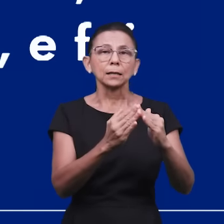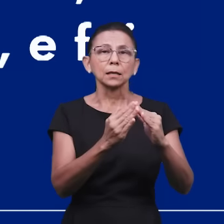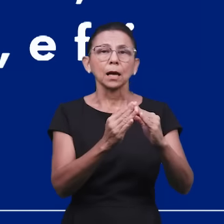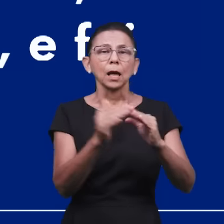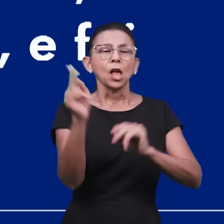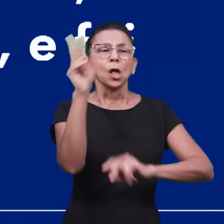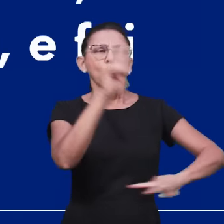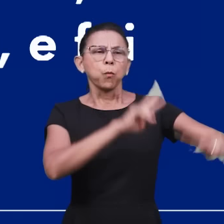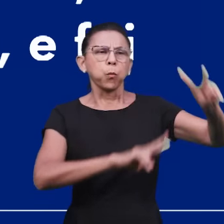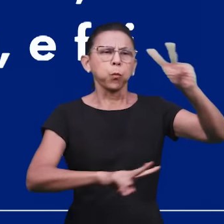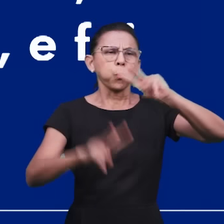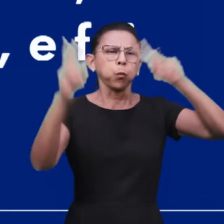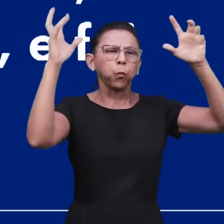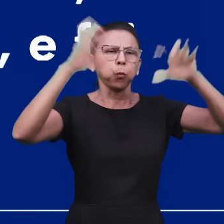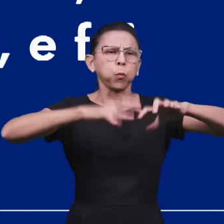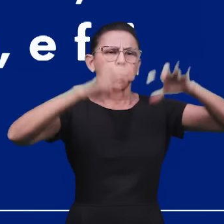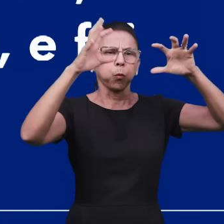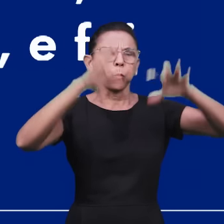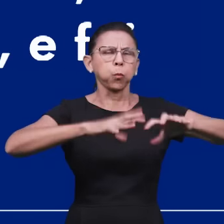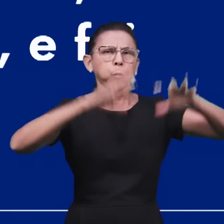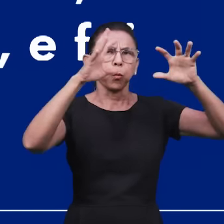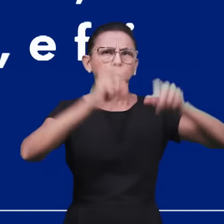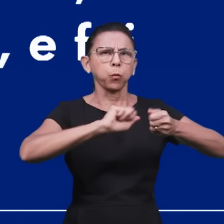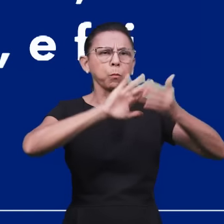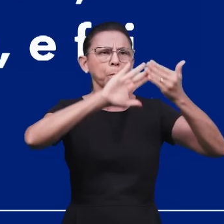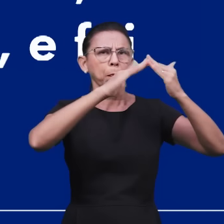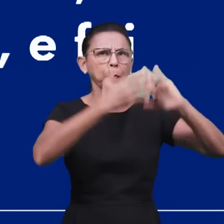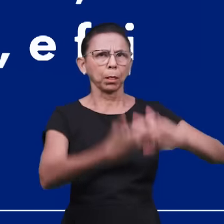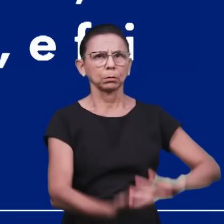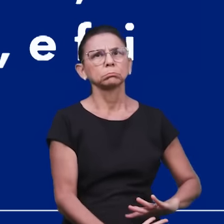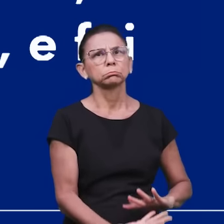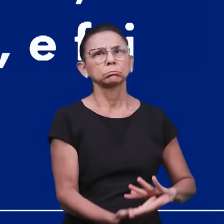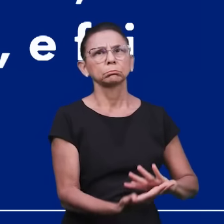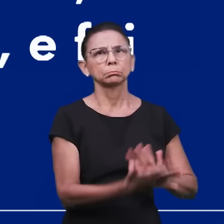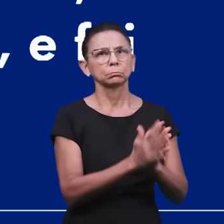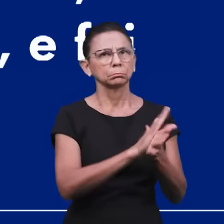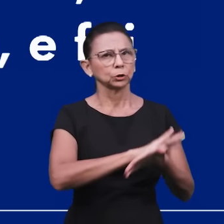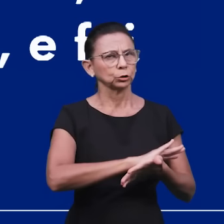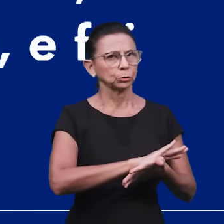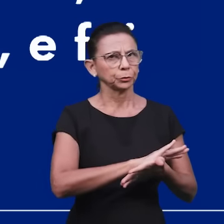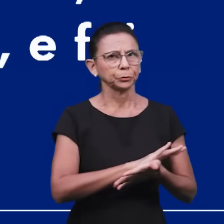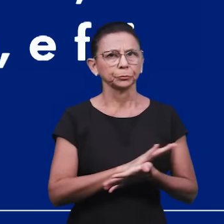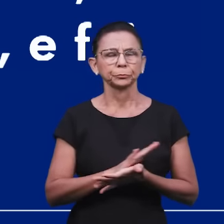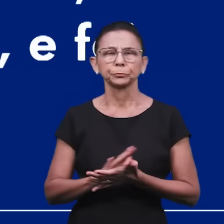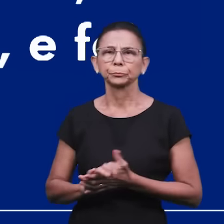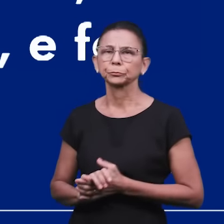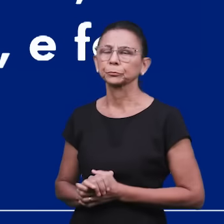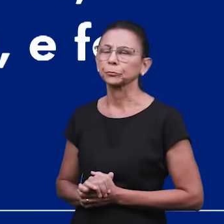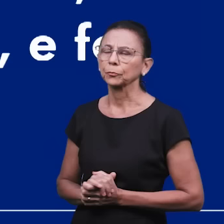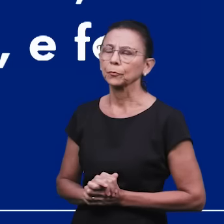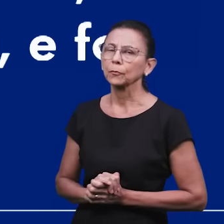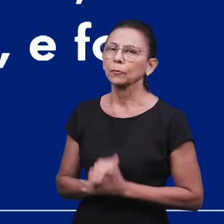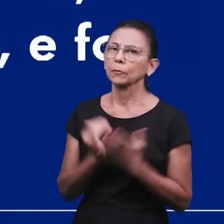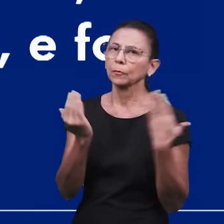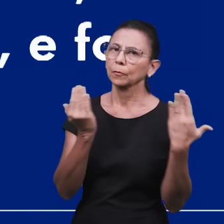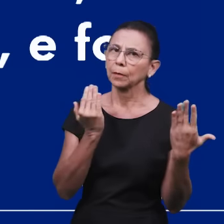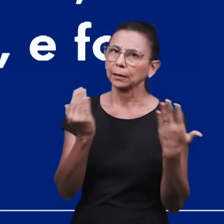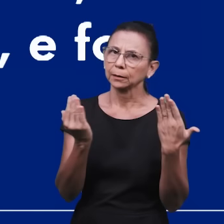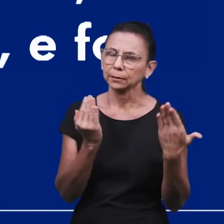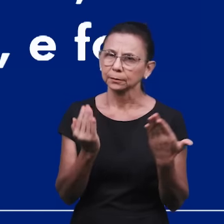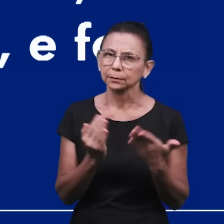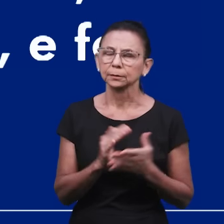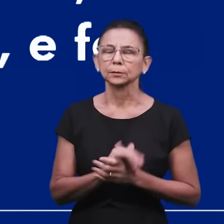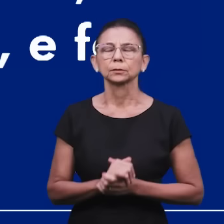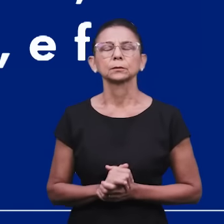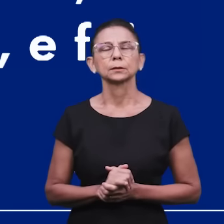e combateram aquela casa, e caiu, e foi grande a sua queda. Então, nessa comparação que